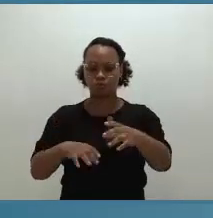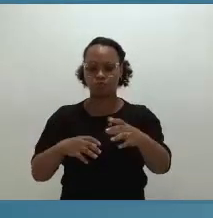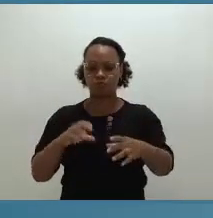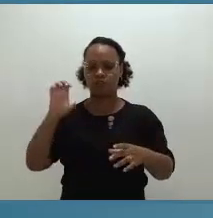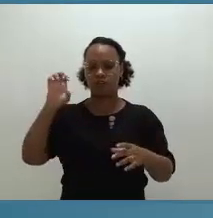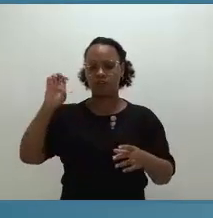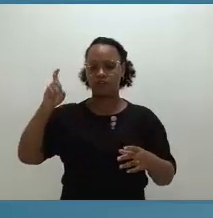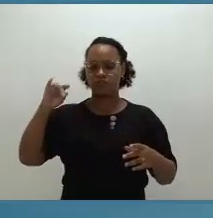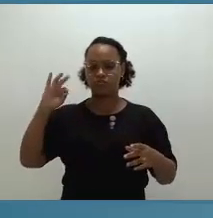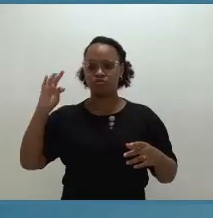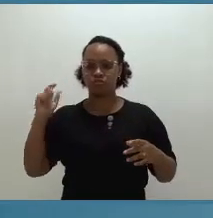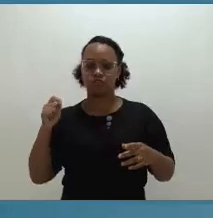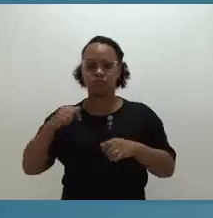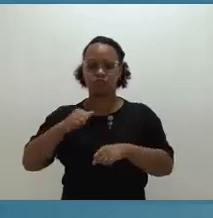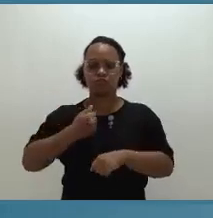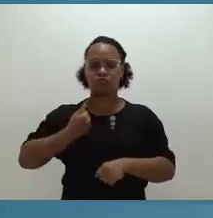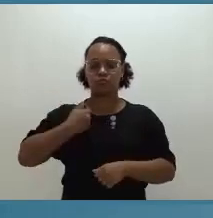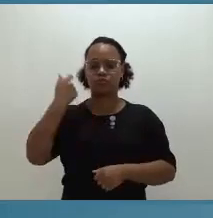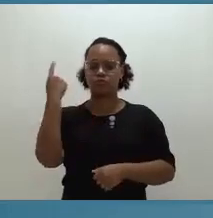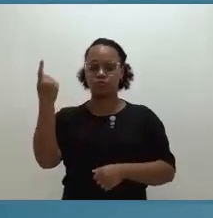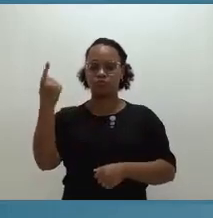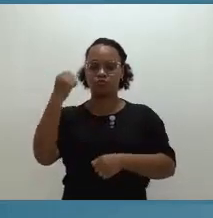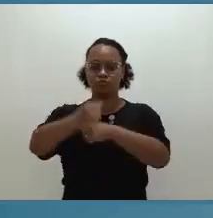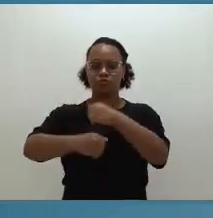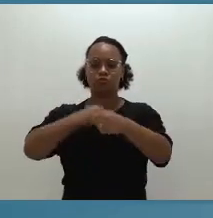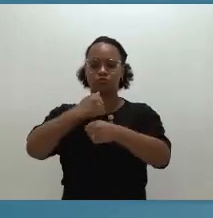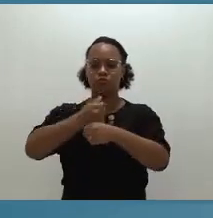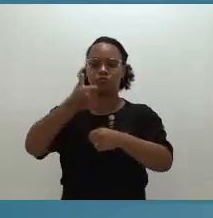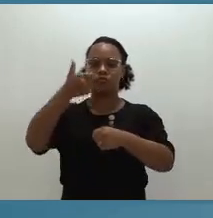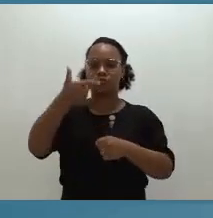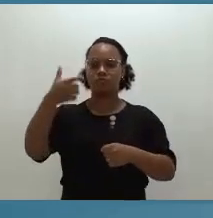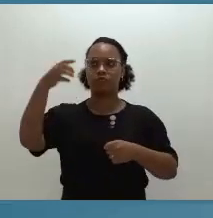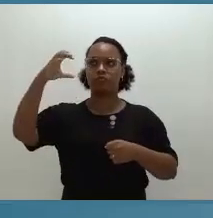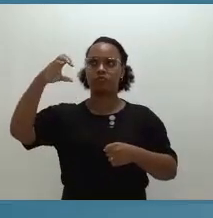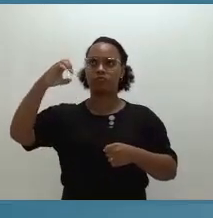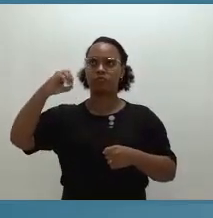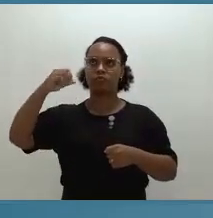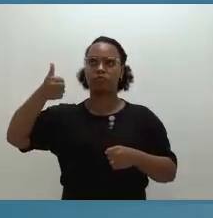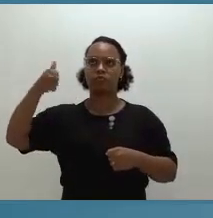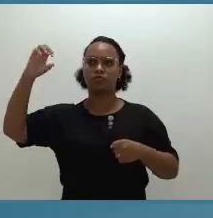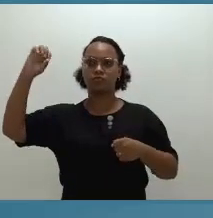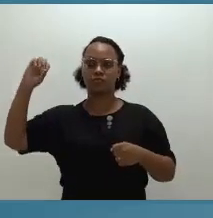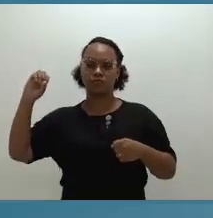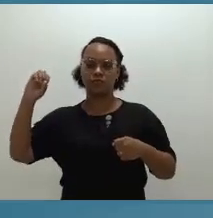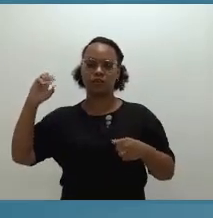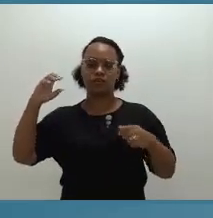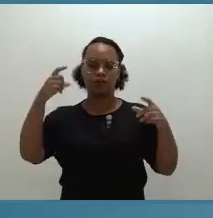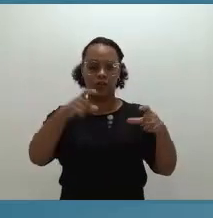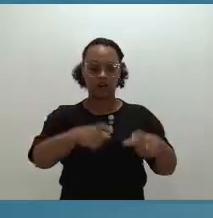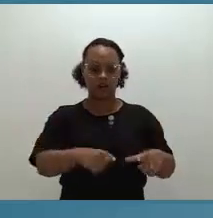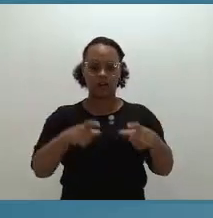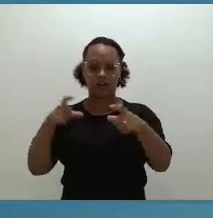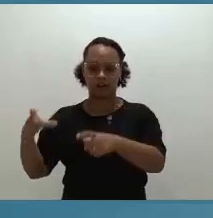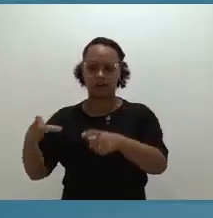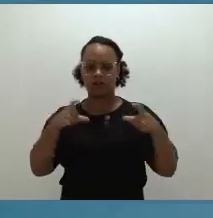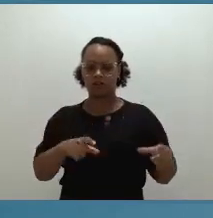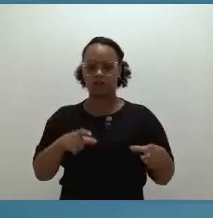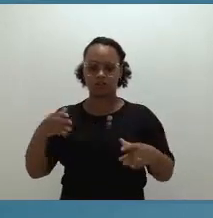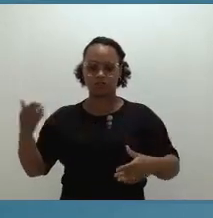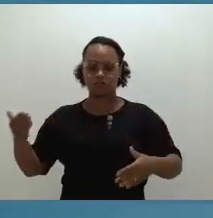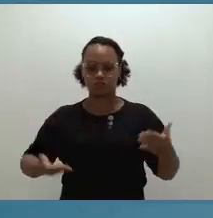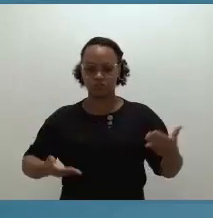2019, Tribunal de Justiça do Pará, para os cargos de níveis superior e médio.